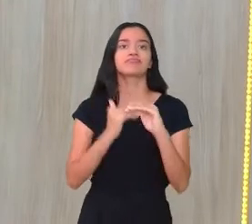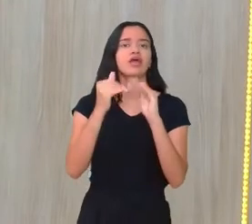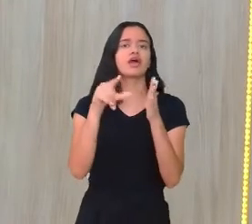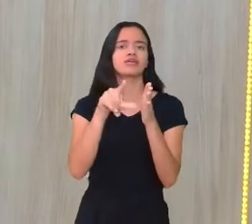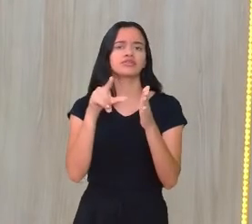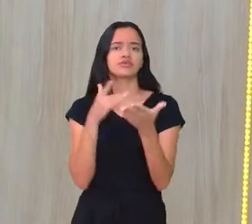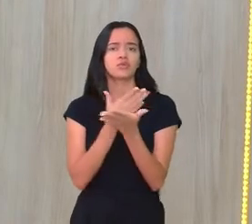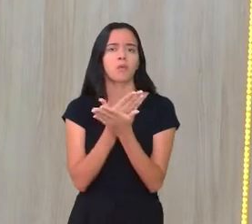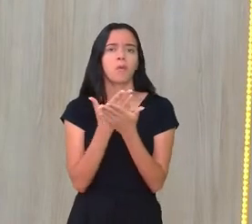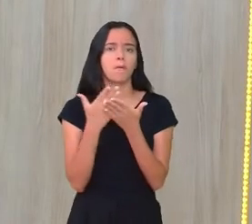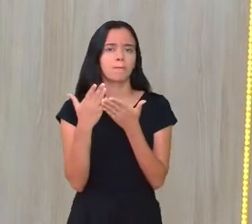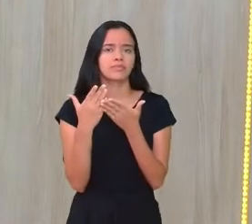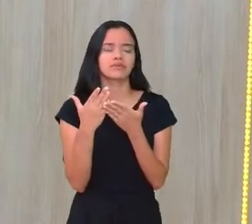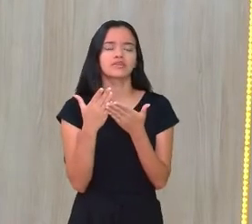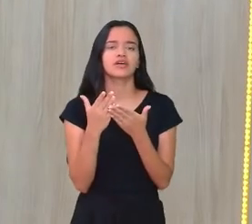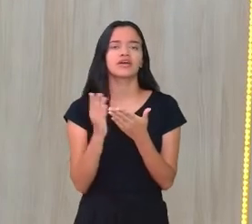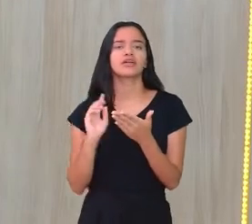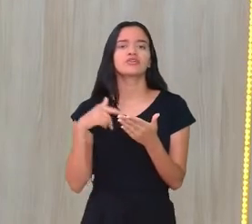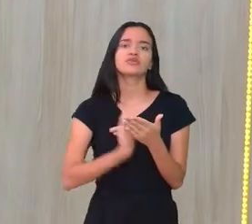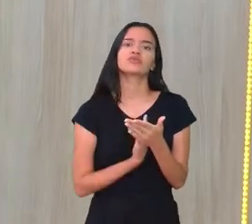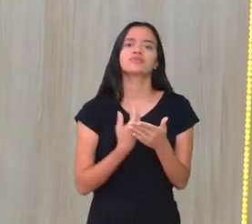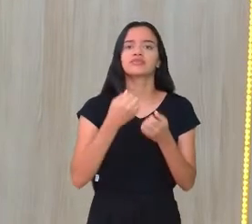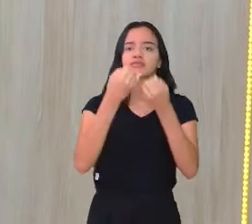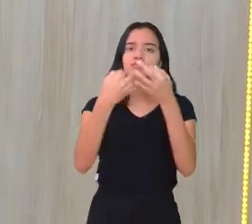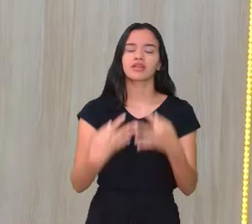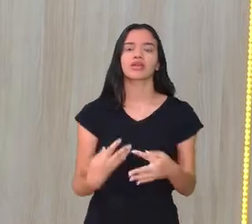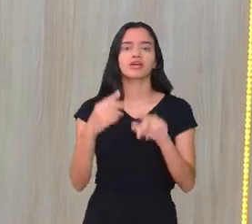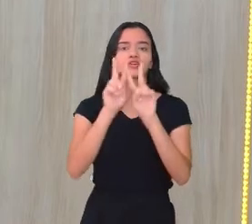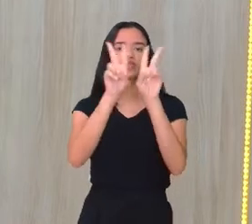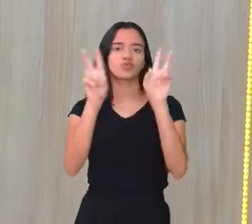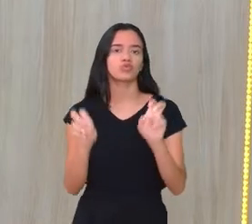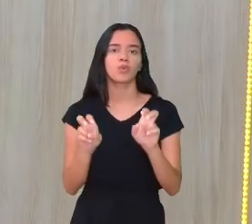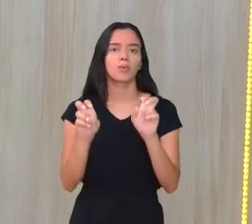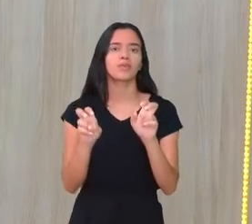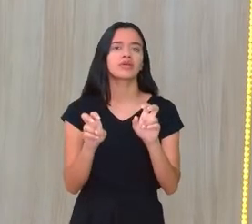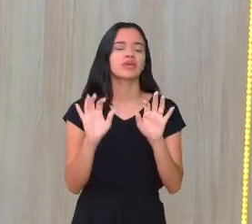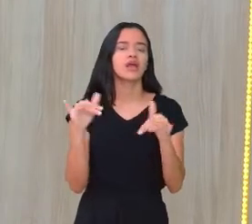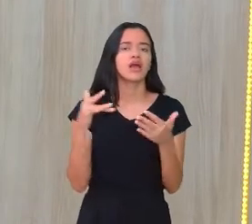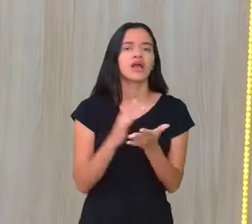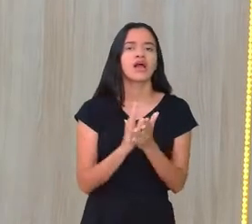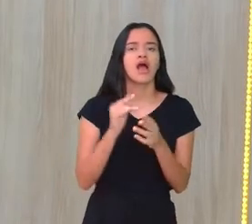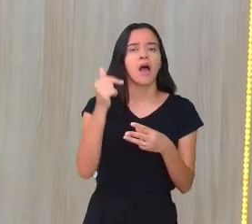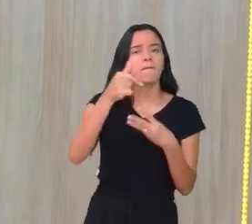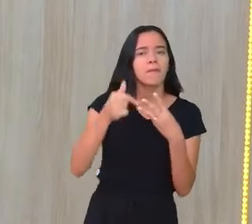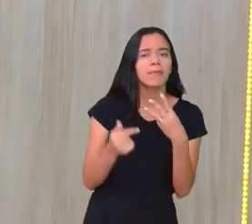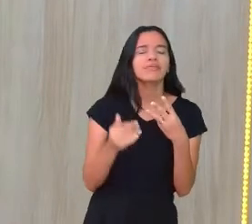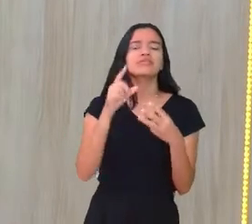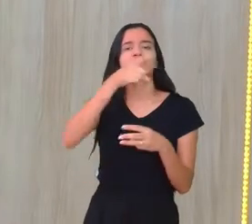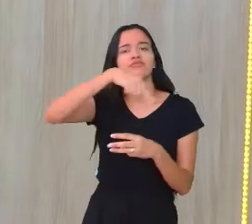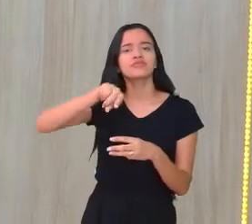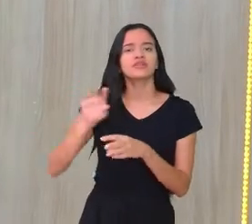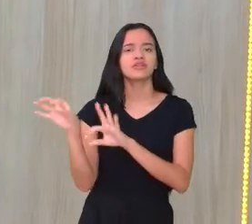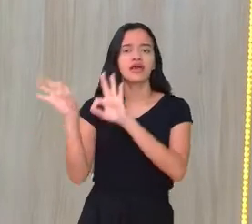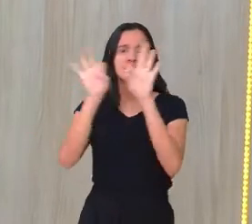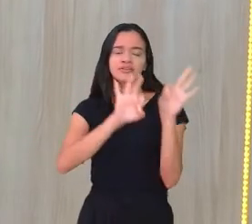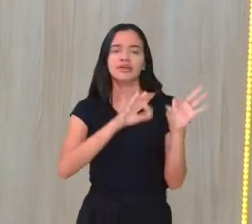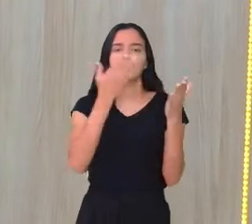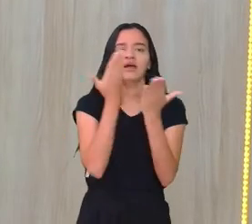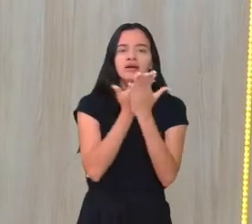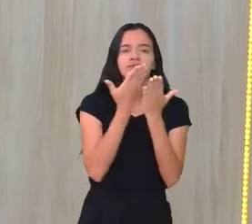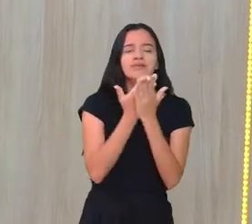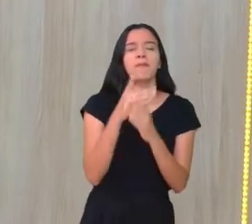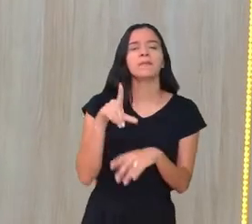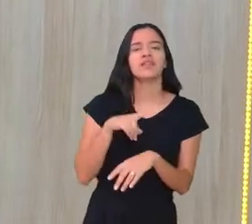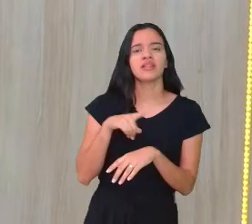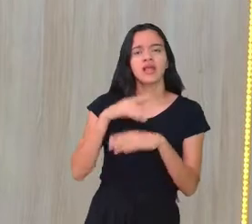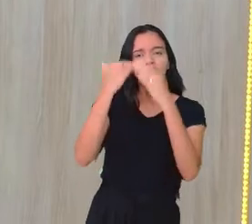de começar, né, a gente vai falar sobre as formas de você assistir essa aula, né? Vocês sabem que tem reprise, a gente já está aí,